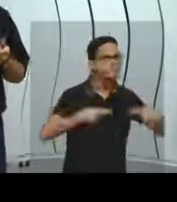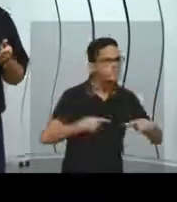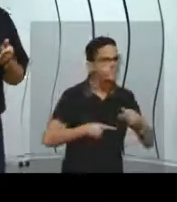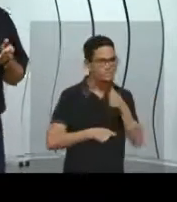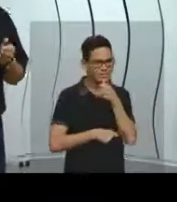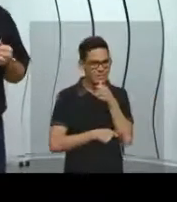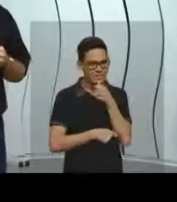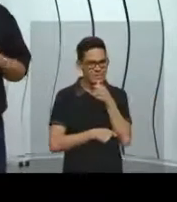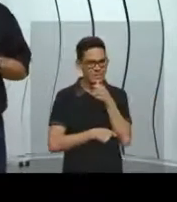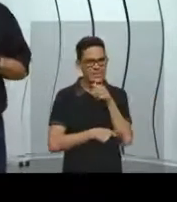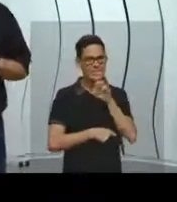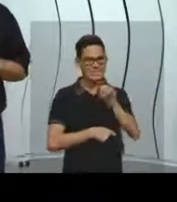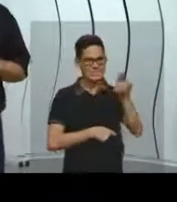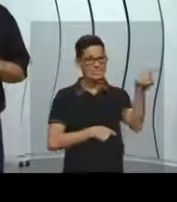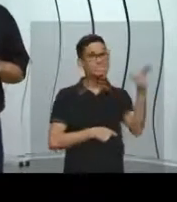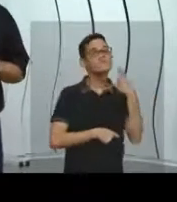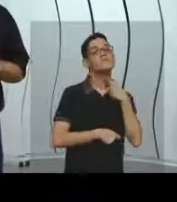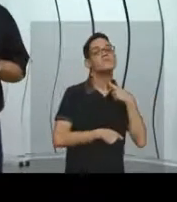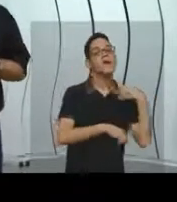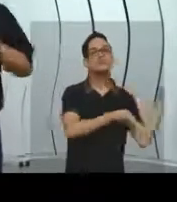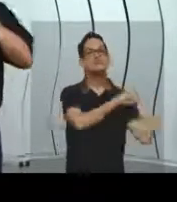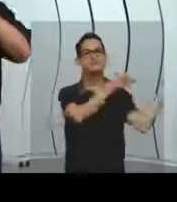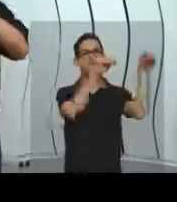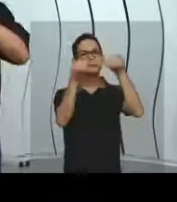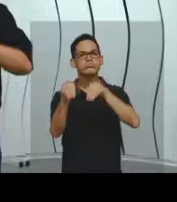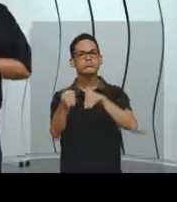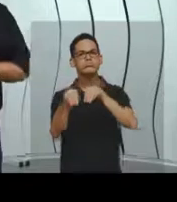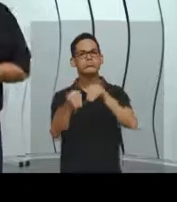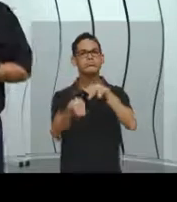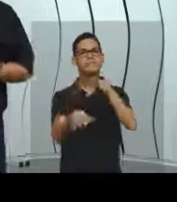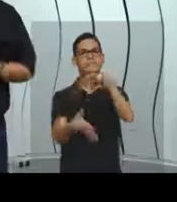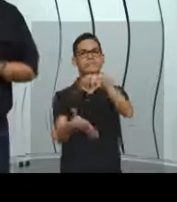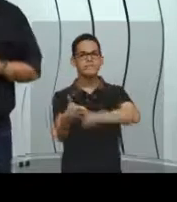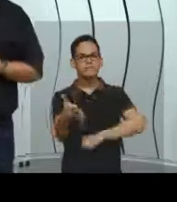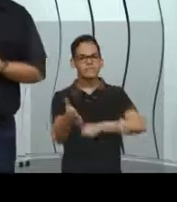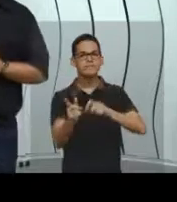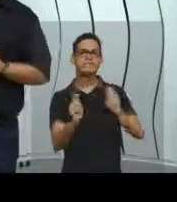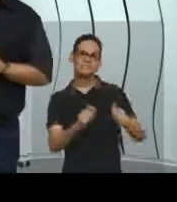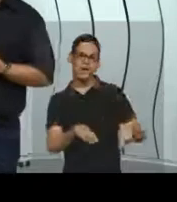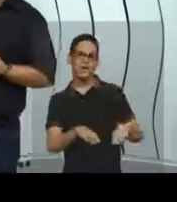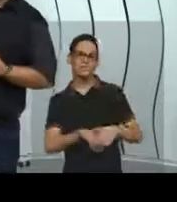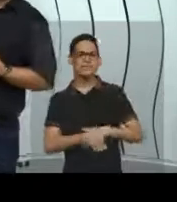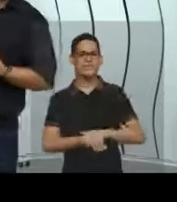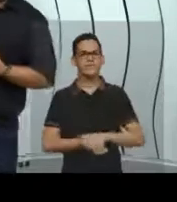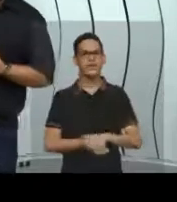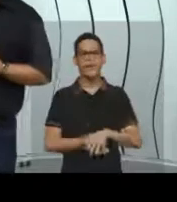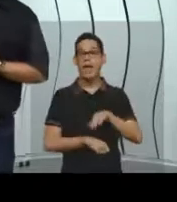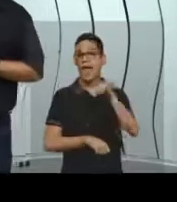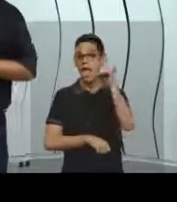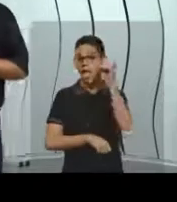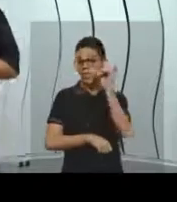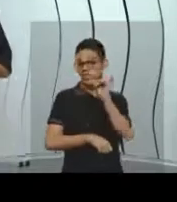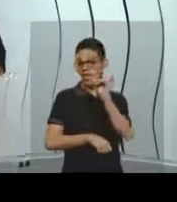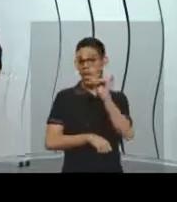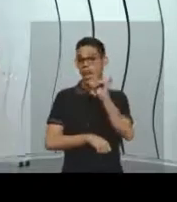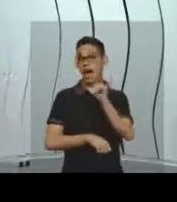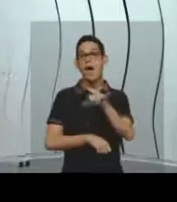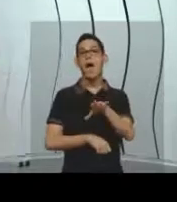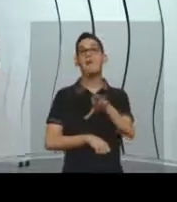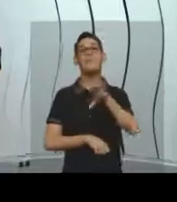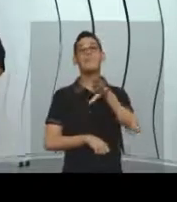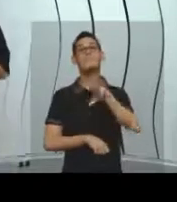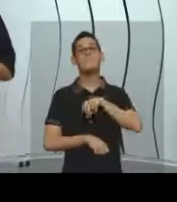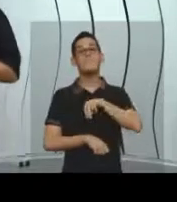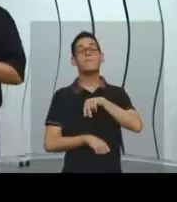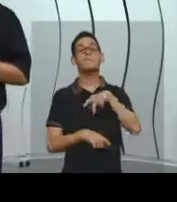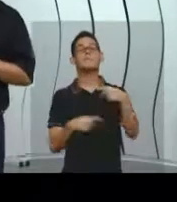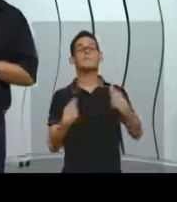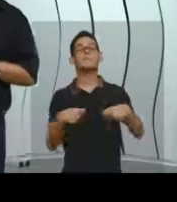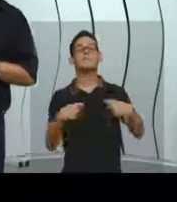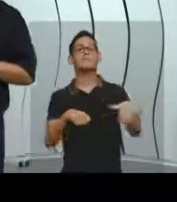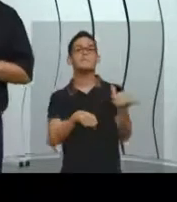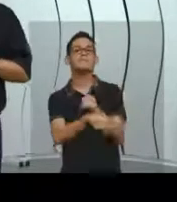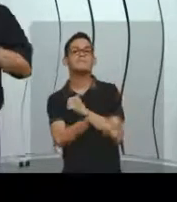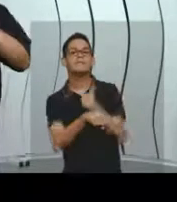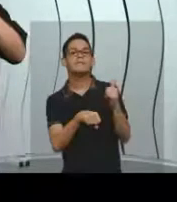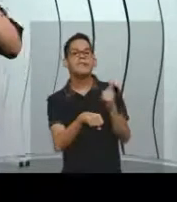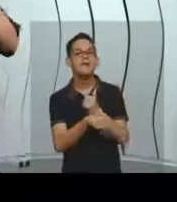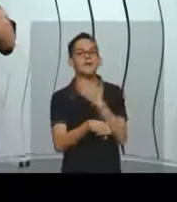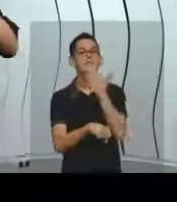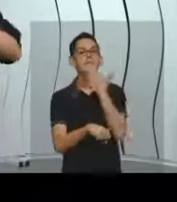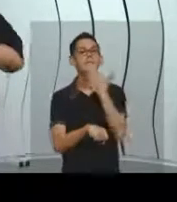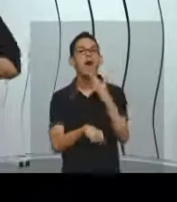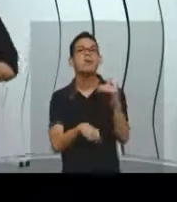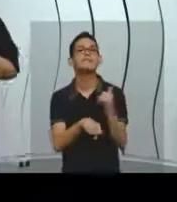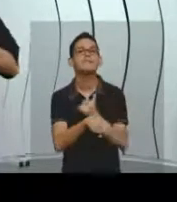quisesse poderia ocupar aquele território. Para evitar isso, Portugal precisava de uma iniciativa prática. Qual foi essa